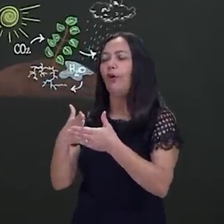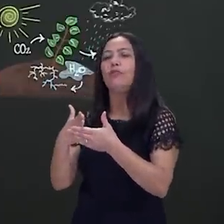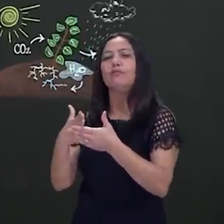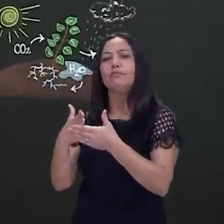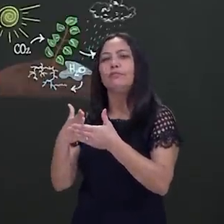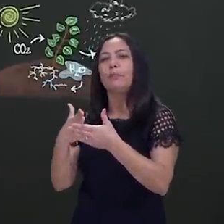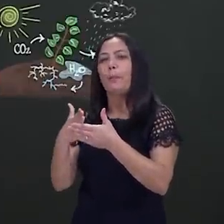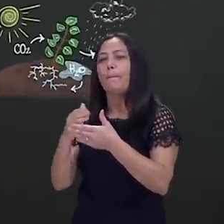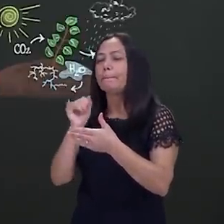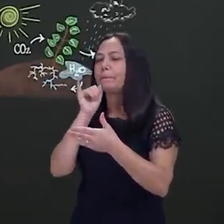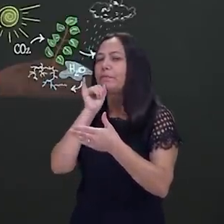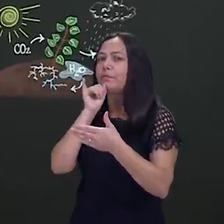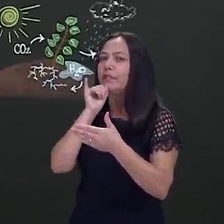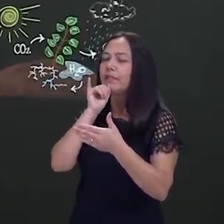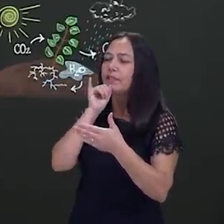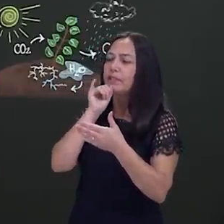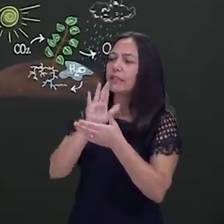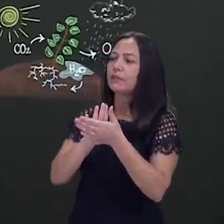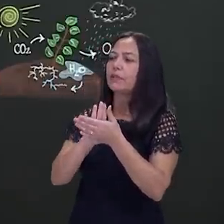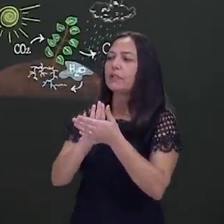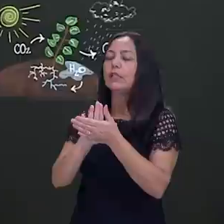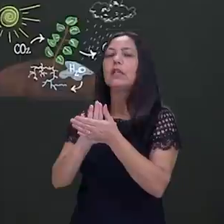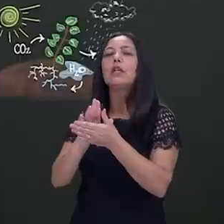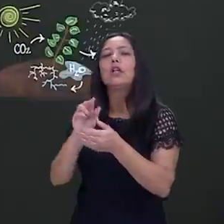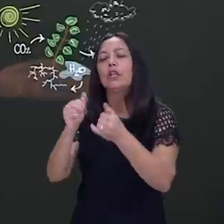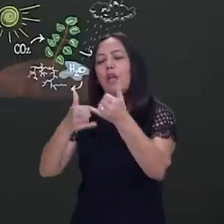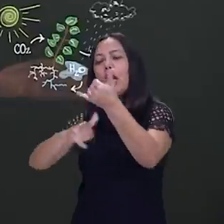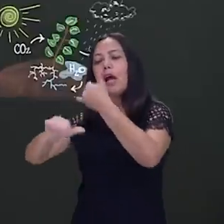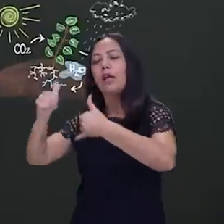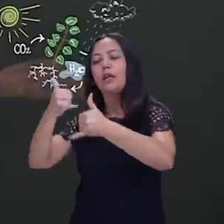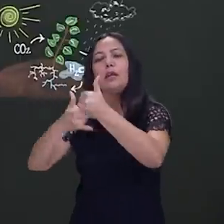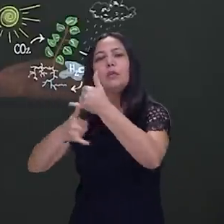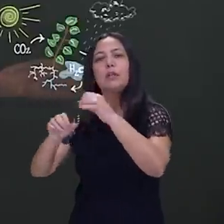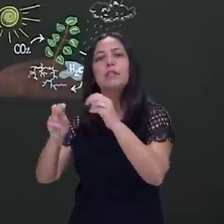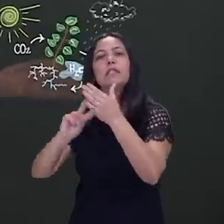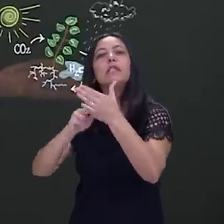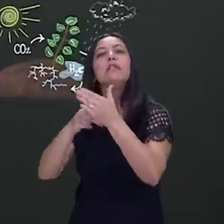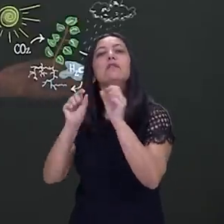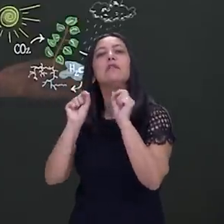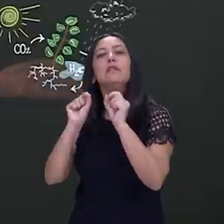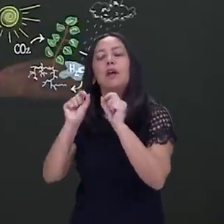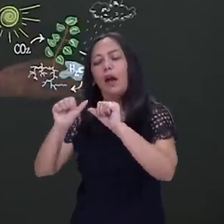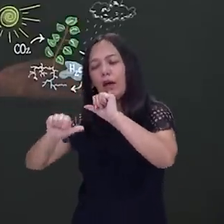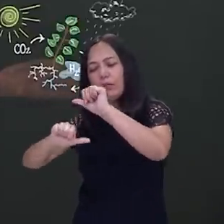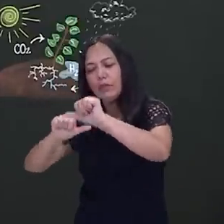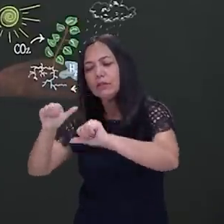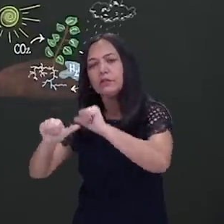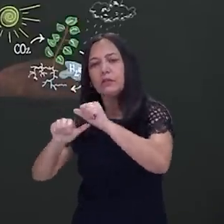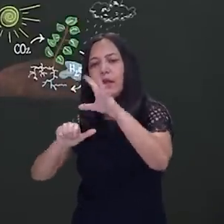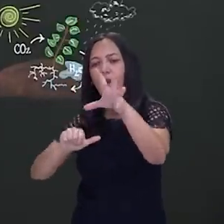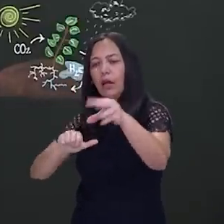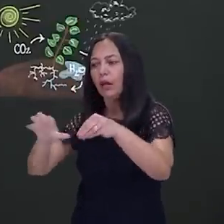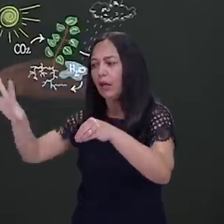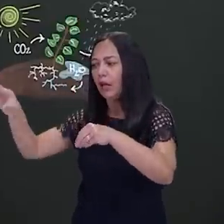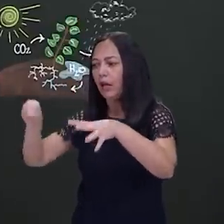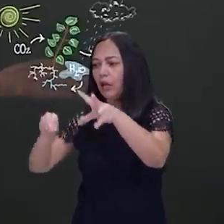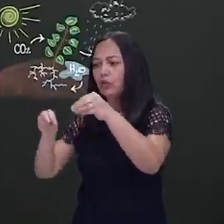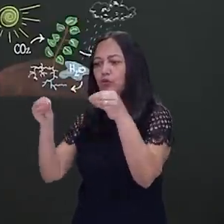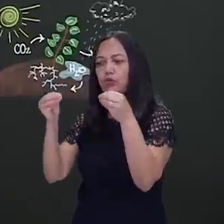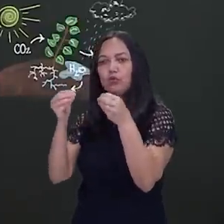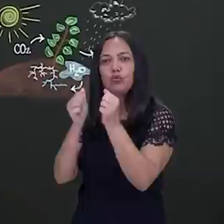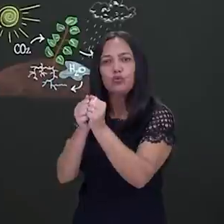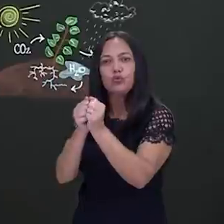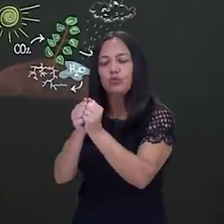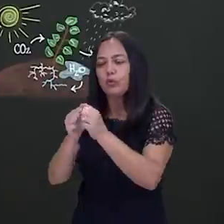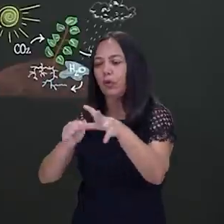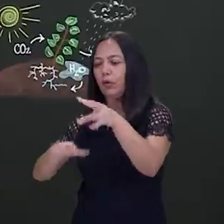ser diferente. Sabe o que acontece? O que a gente chama na química de uma reação química. Eu junto substâncias diferentes e eu tenho um